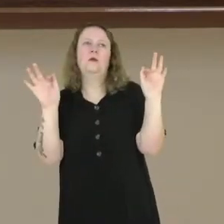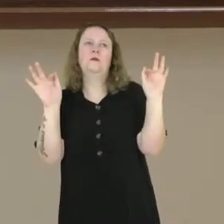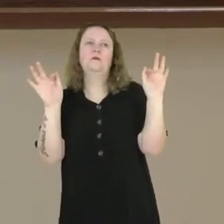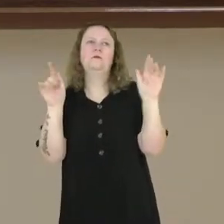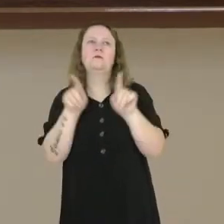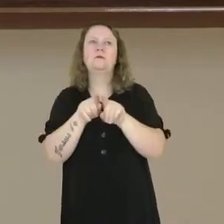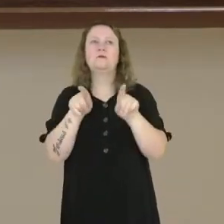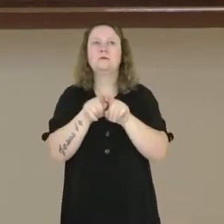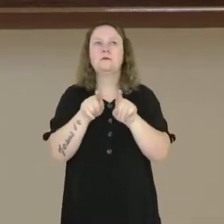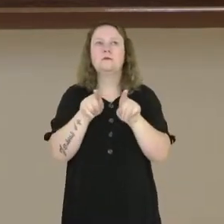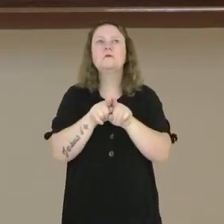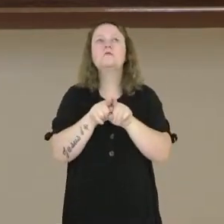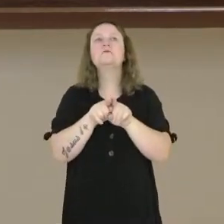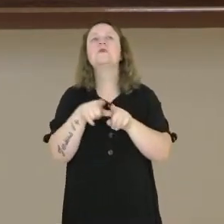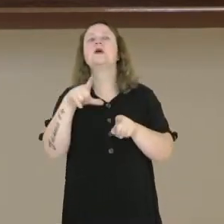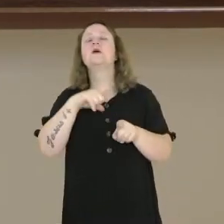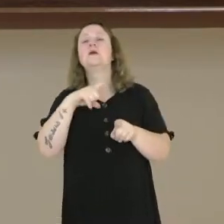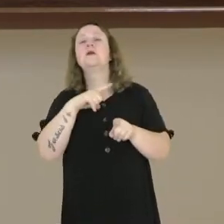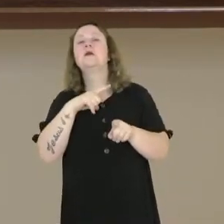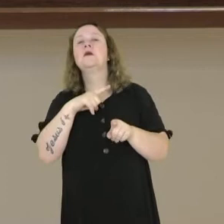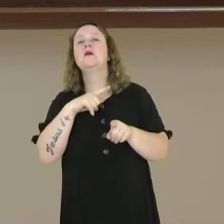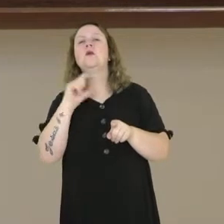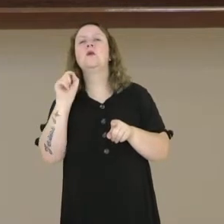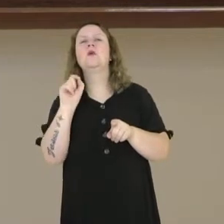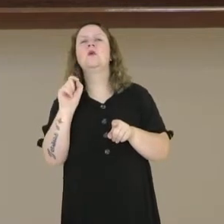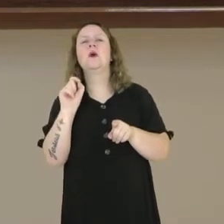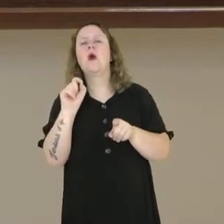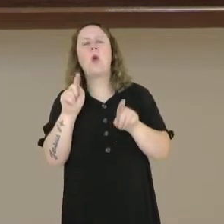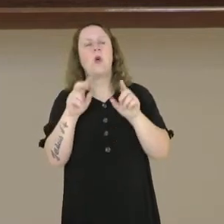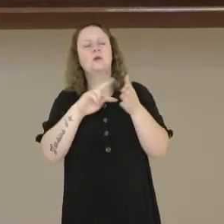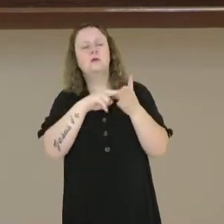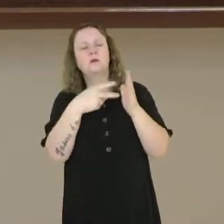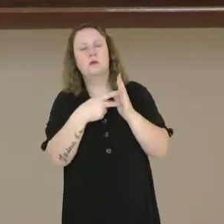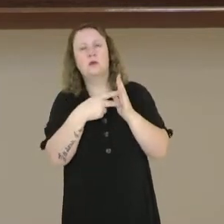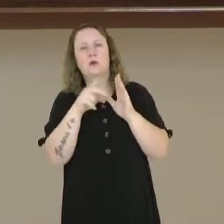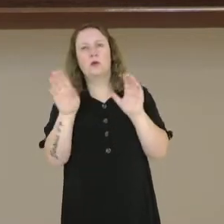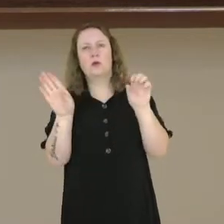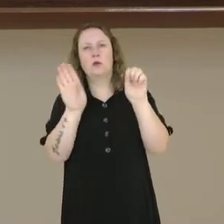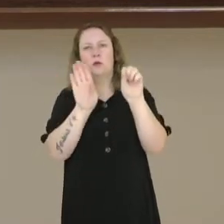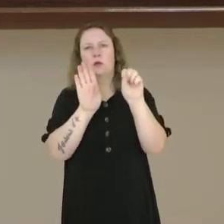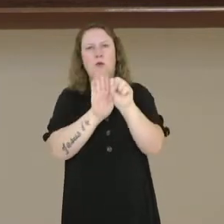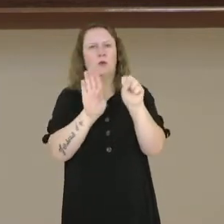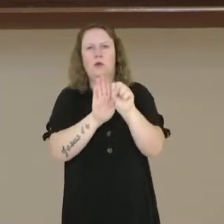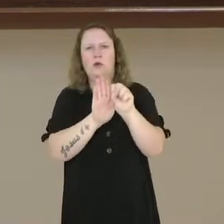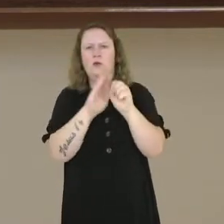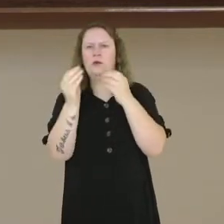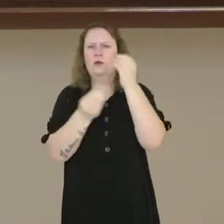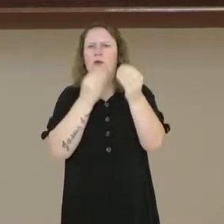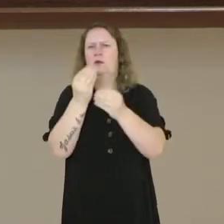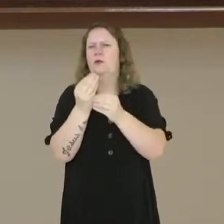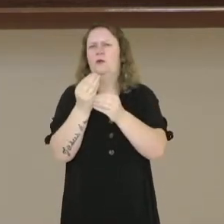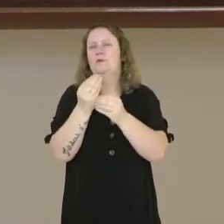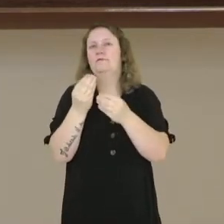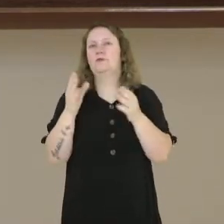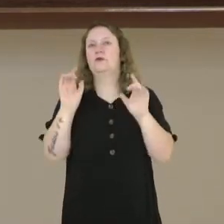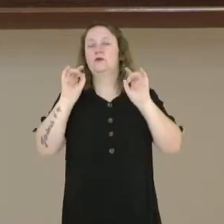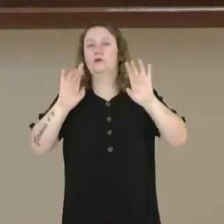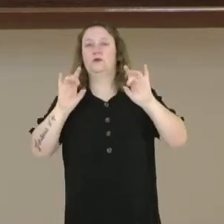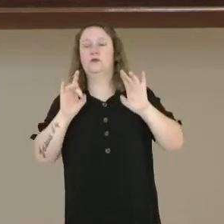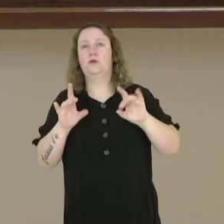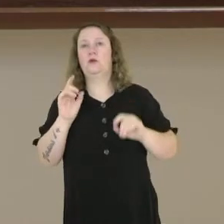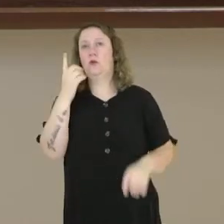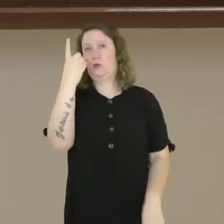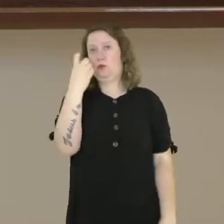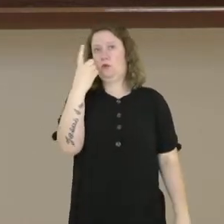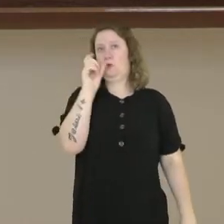seja, são orações que possuem valor de substantivo. Como que era um valor de substantivo? Não é apenas uma